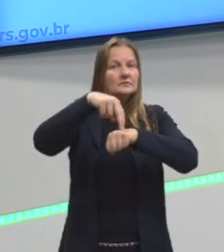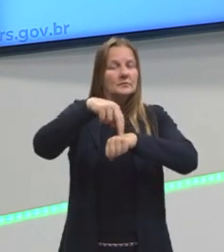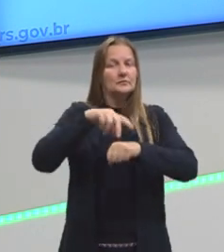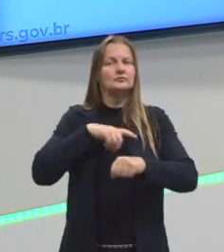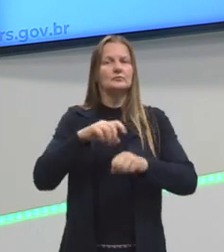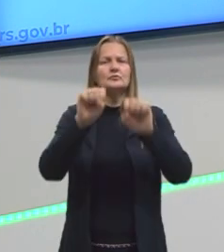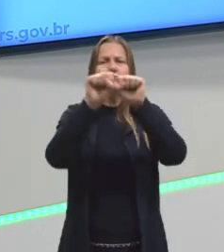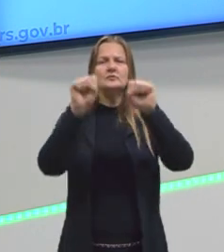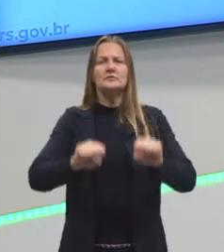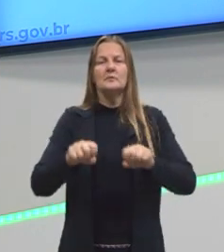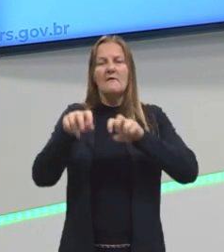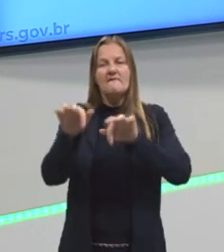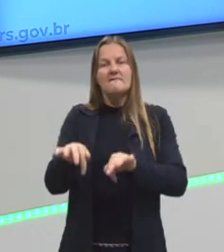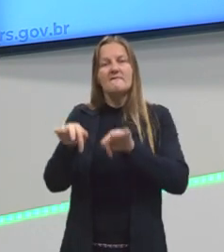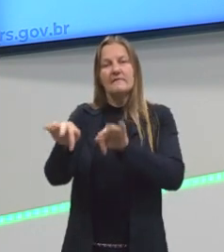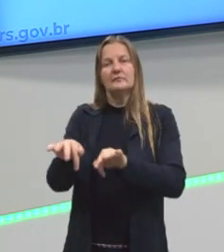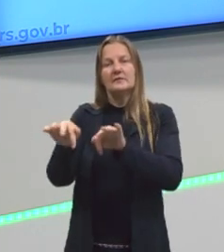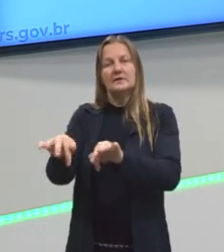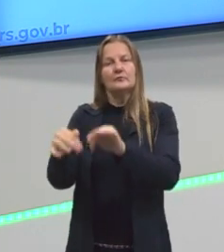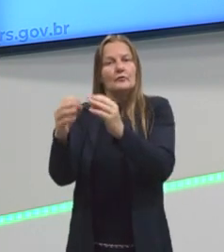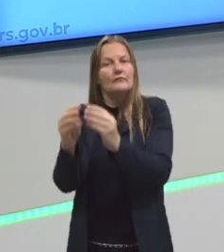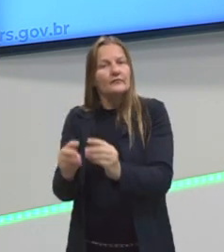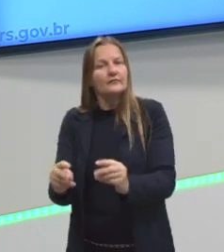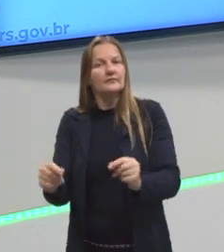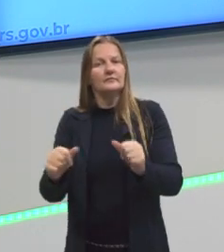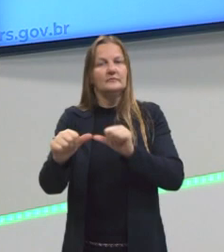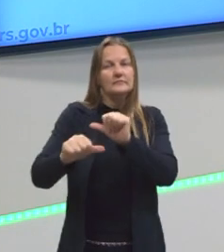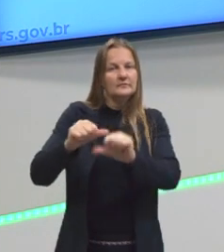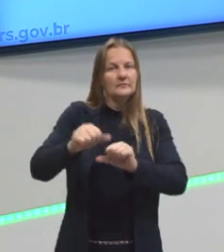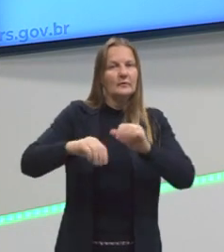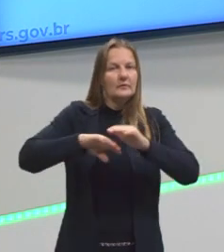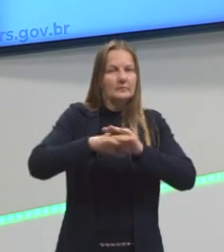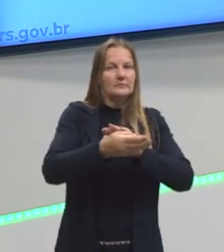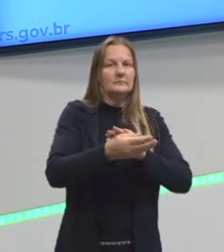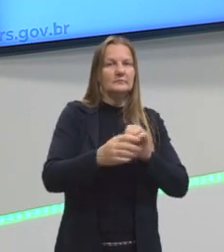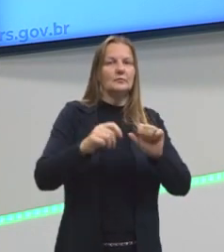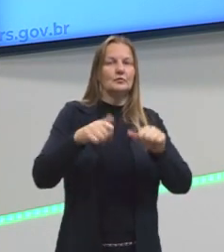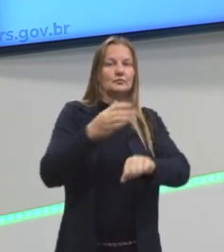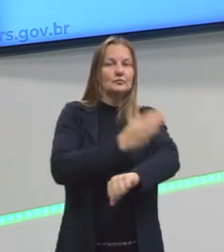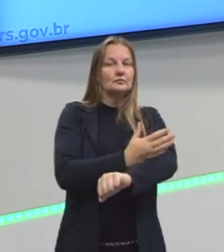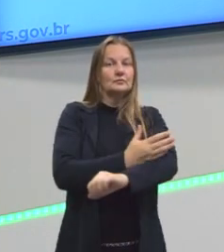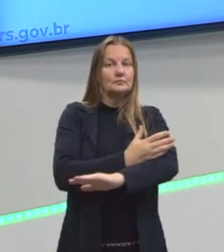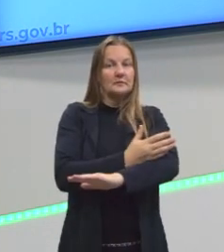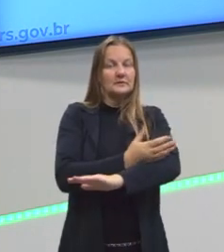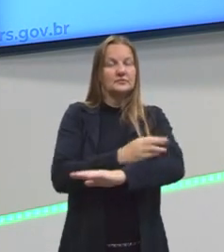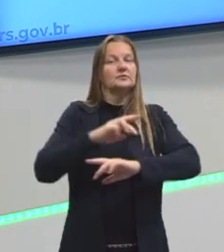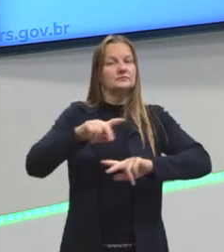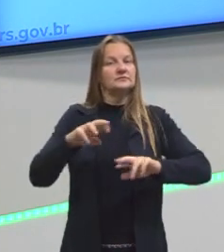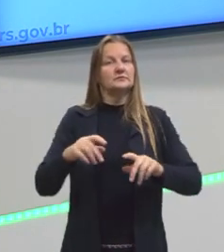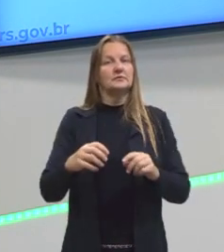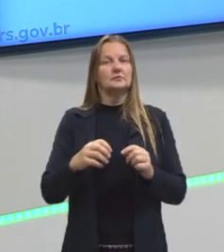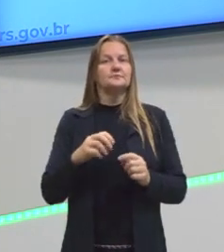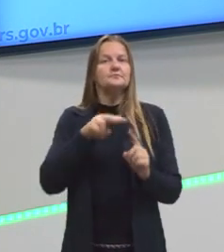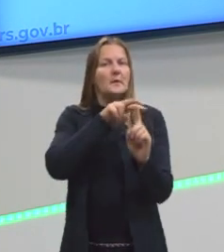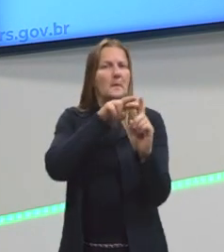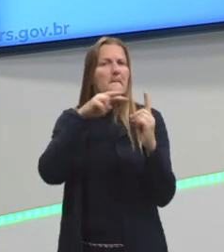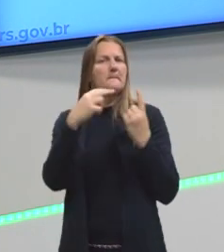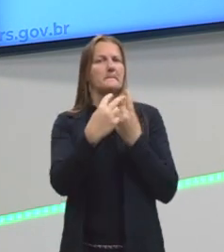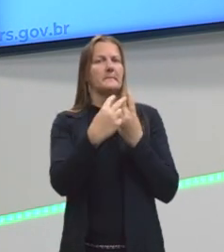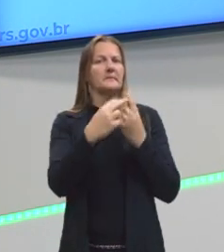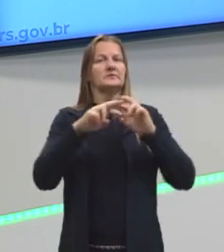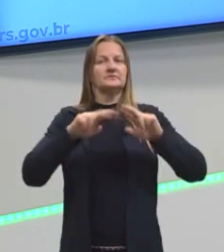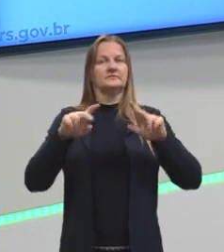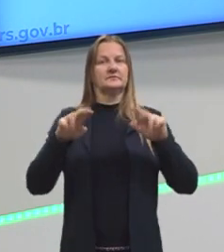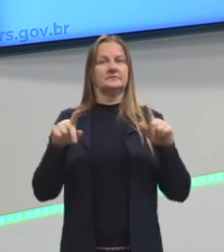mais do sistema feudal então Portanto o comércio Vai forçar o fim da idade média e entre o paradigma que a idade